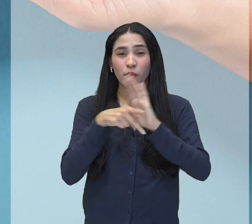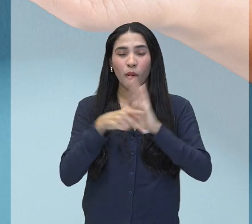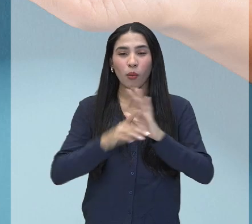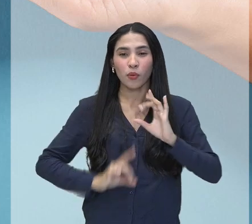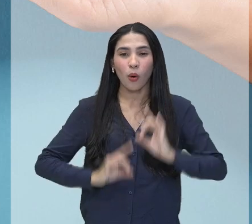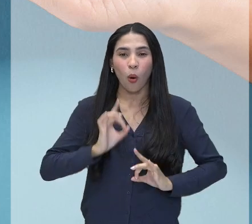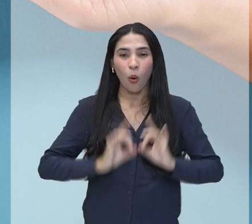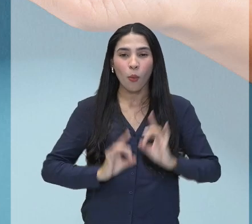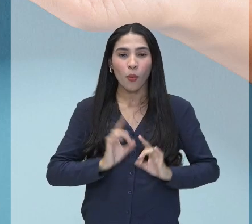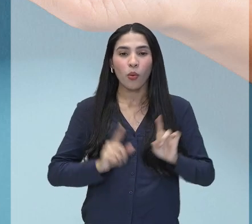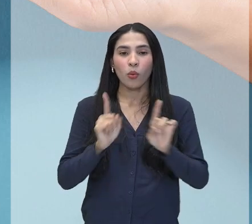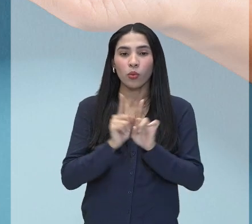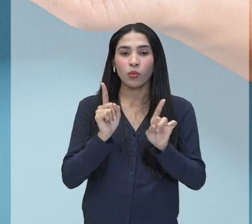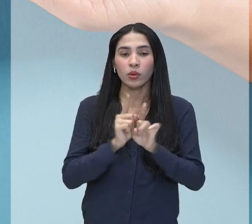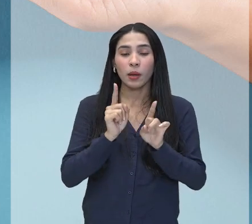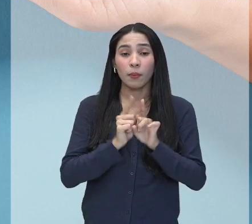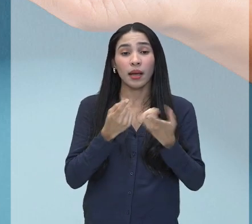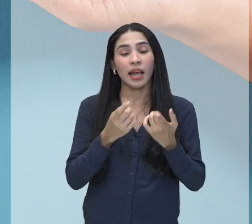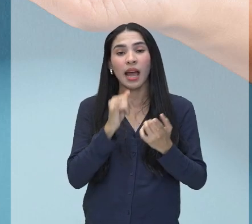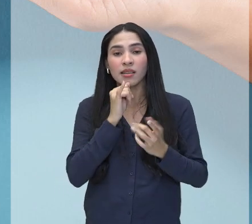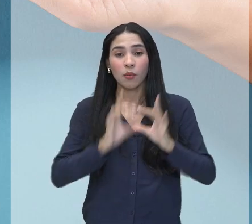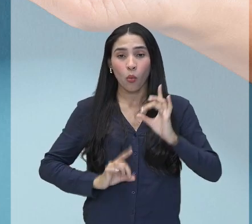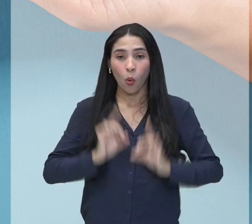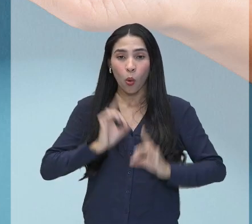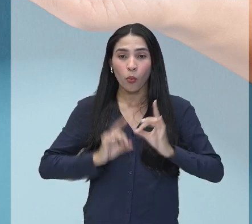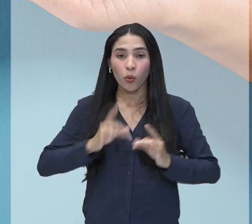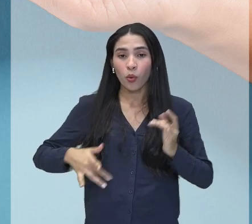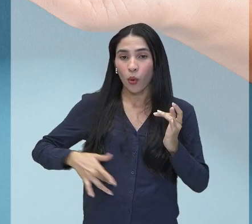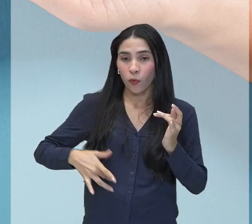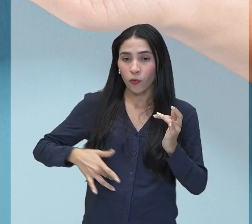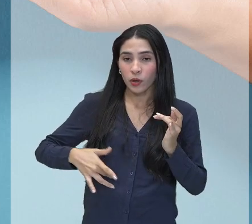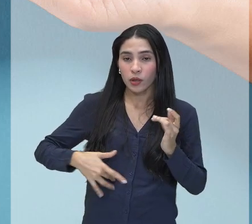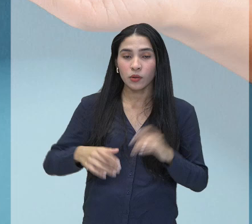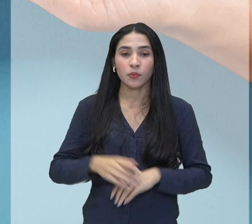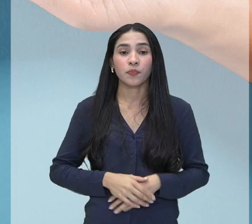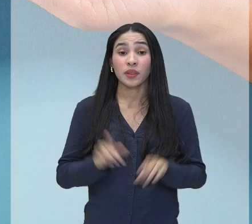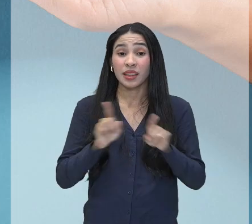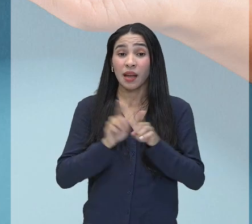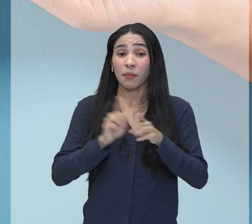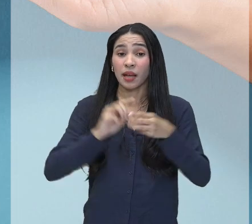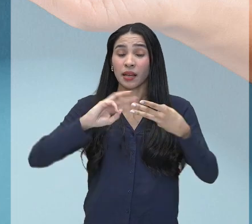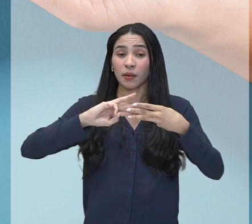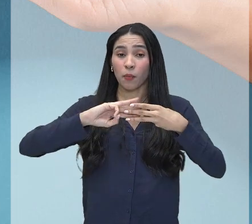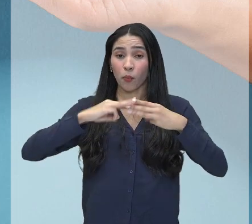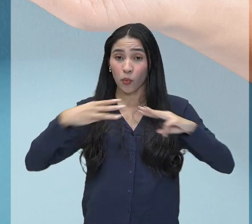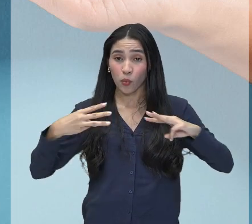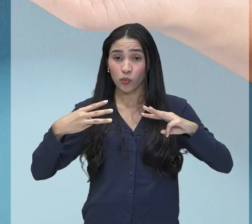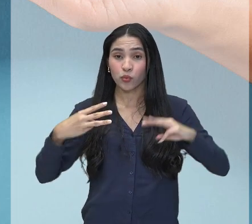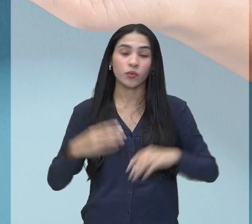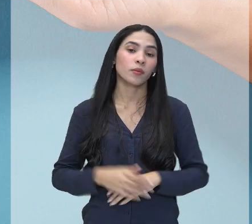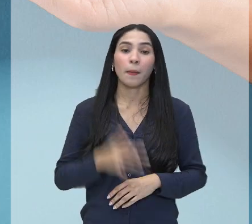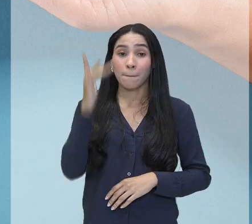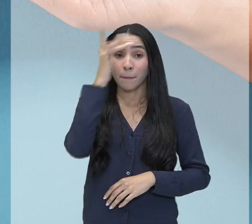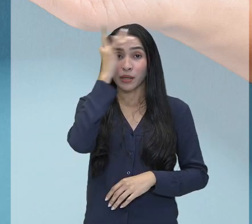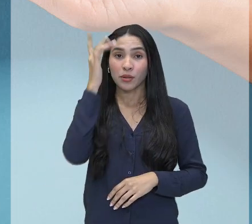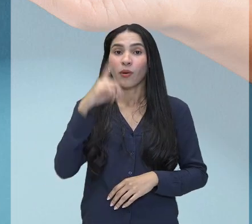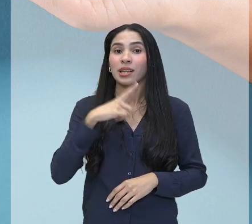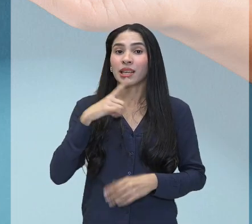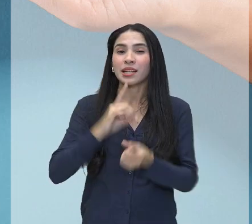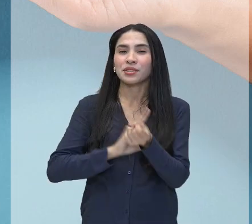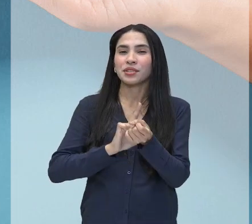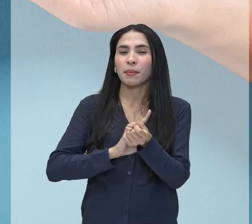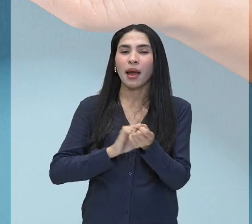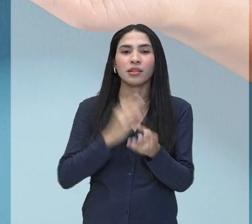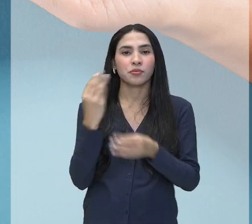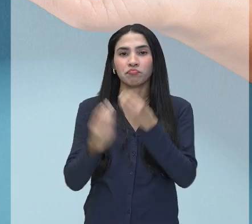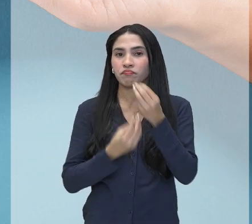pela resistência à ação do hormônio em órgãos como fígado e músculo. E uma pessoa que tem diabetes, como é que ela